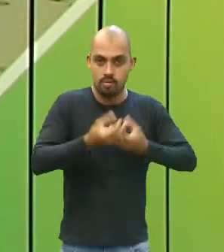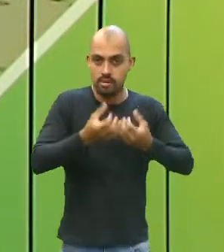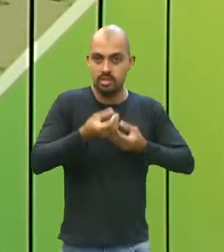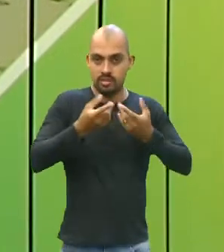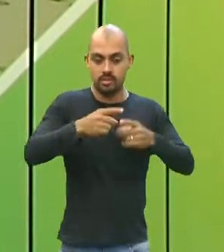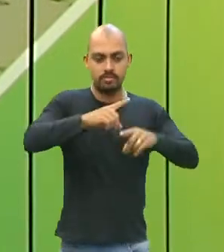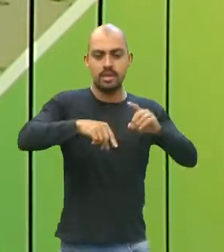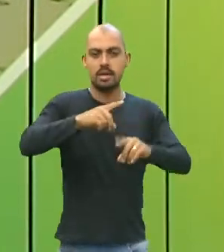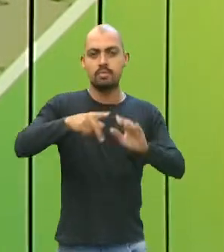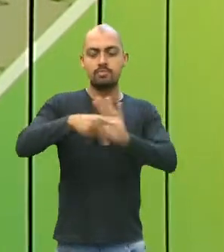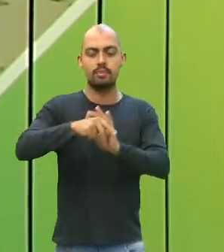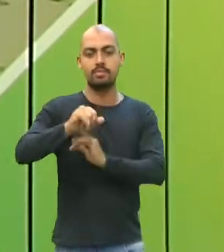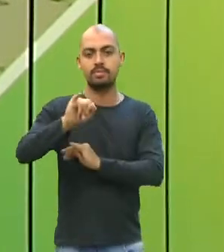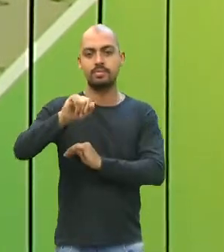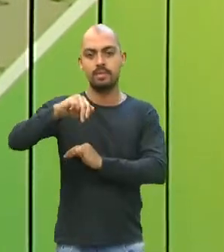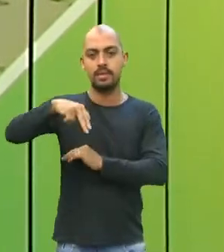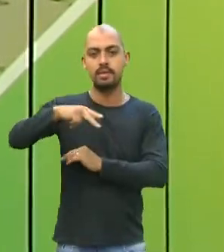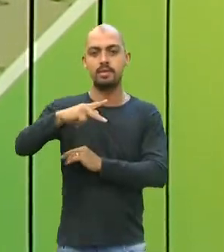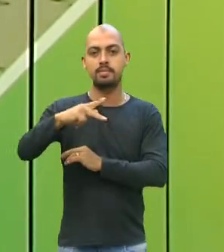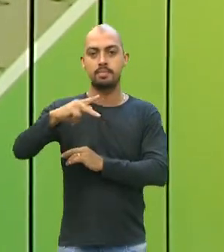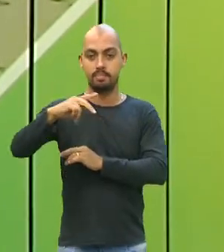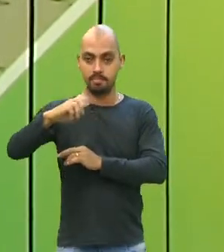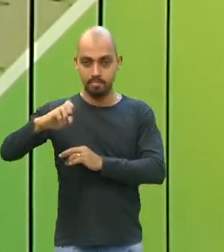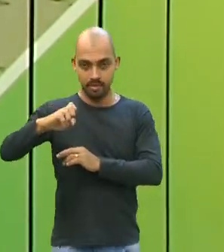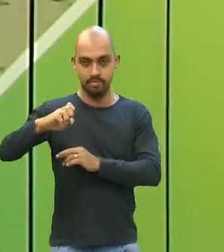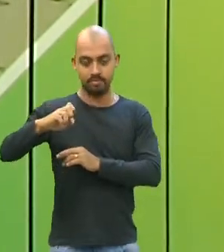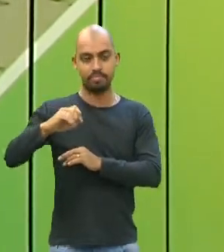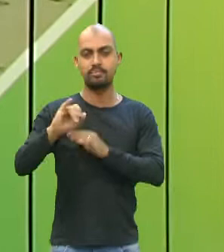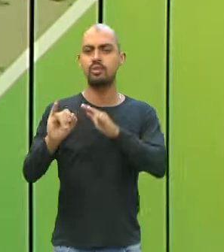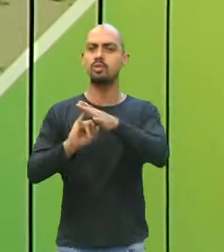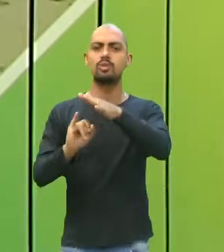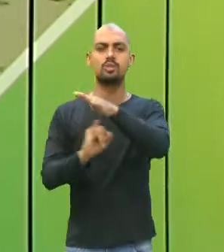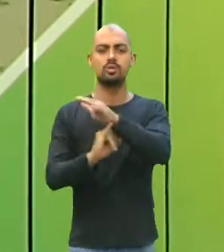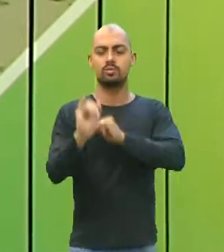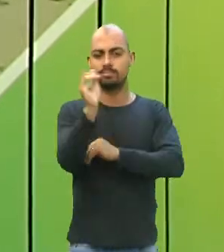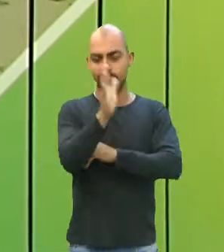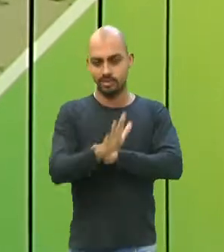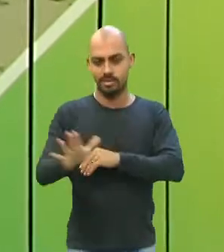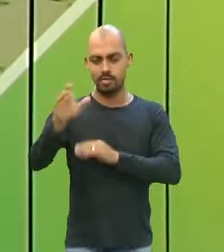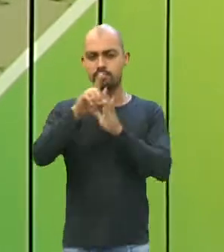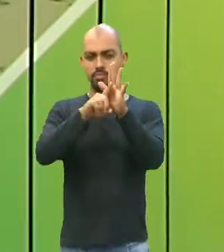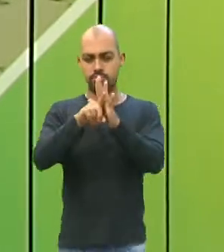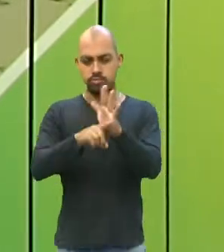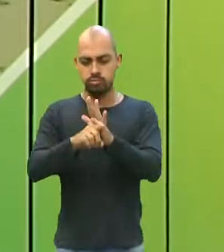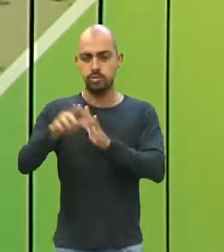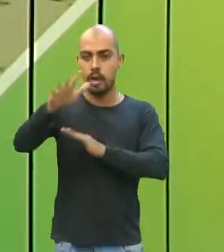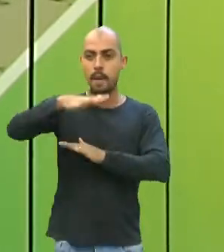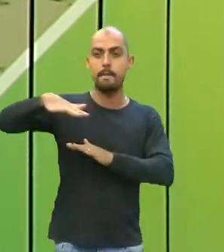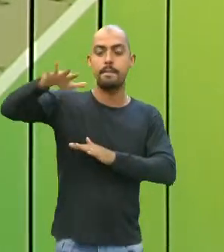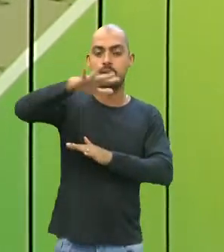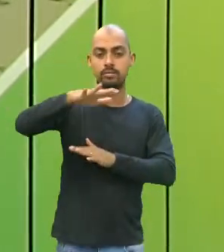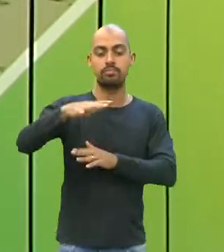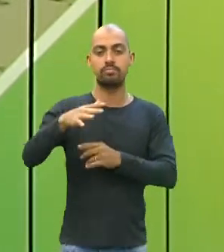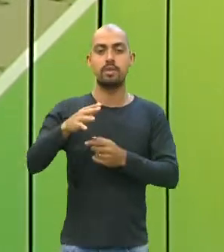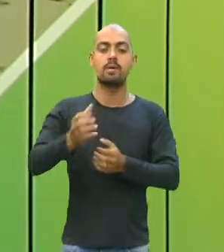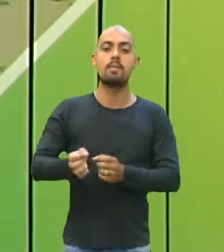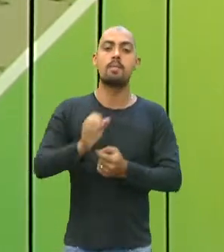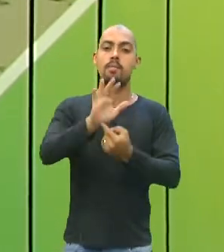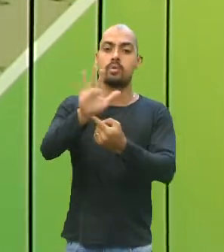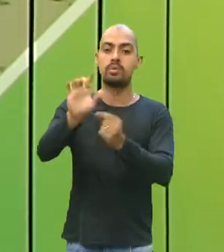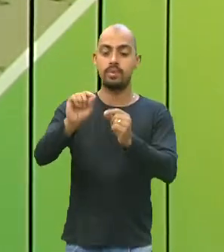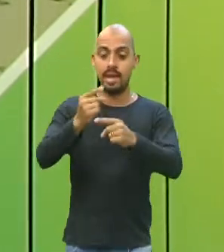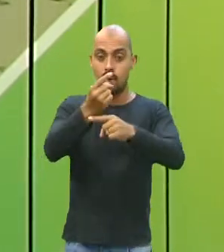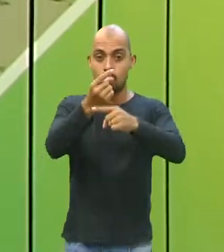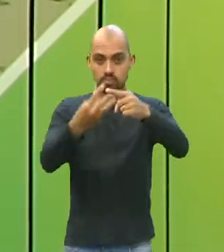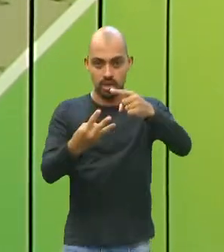nova ferramenta do INPE, o Instituto Nacional de Pesquisas Espaciais, mostram que mais de um terço